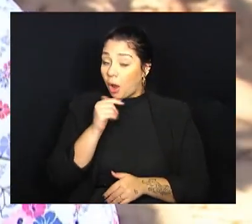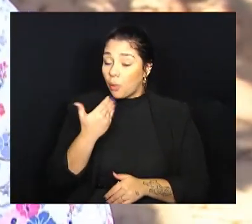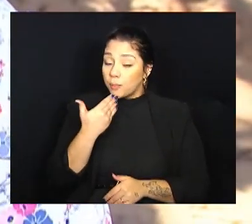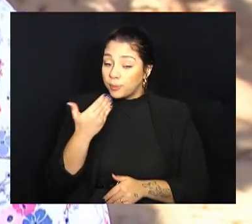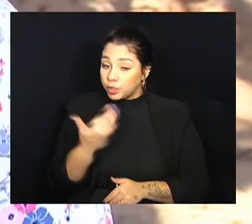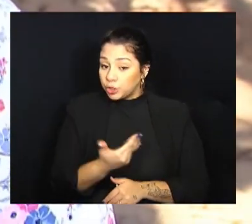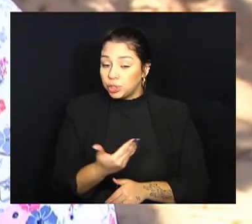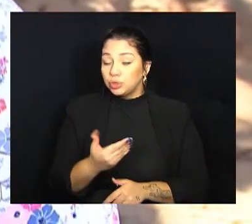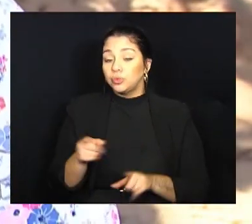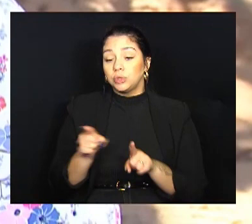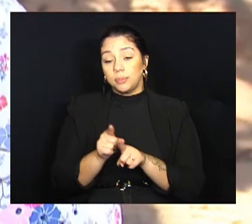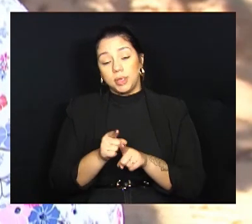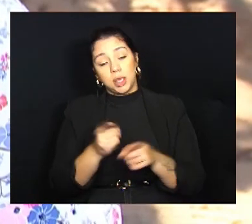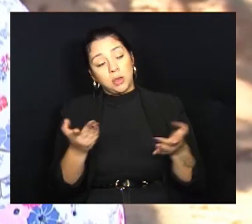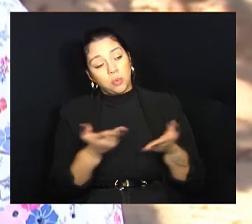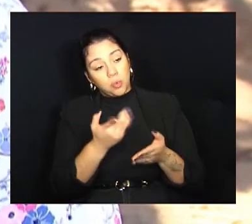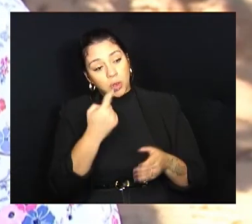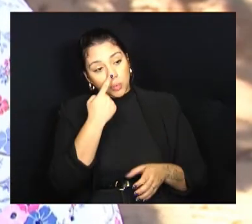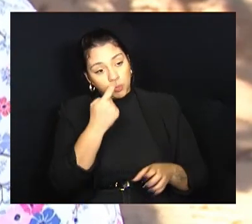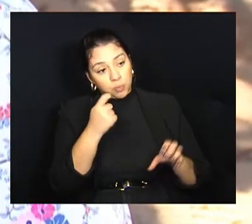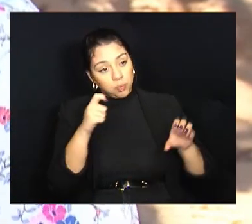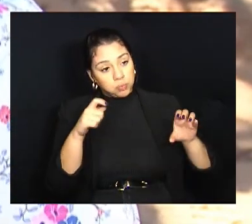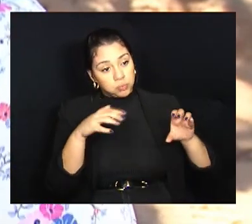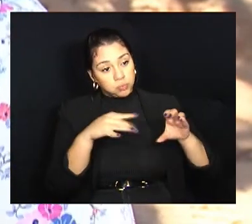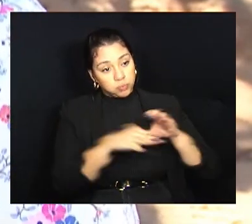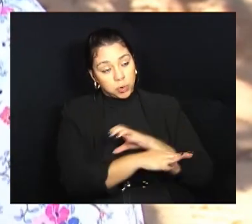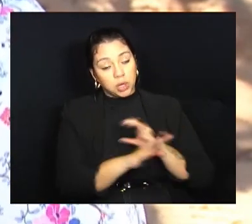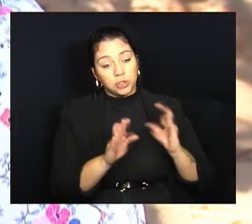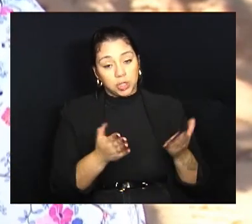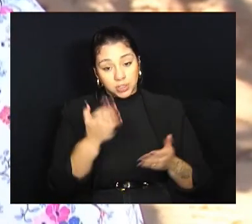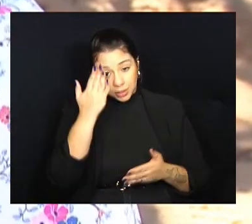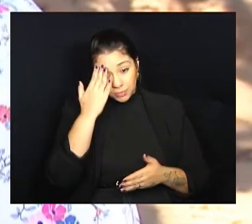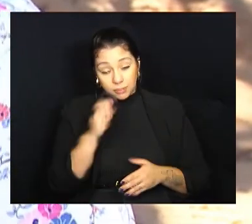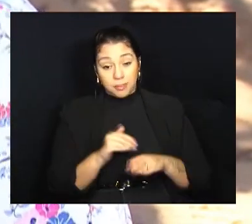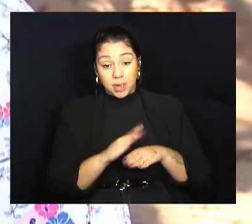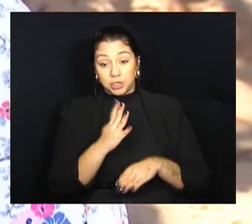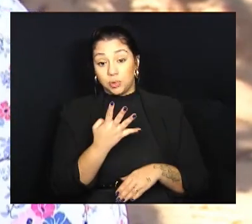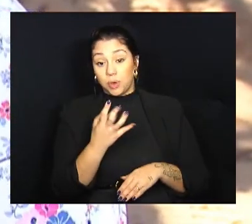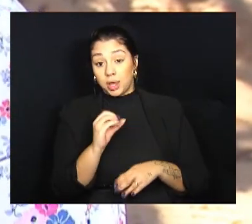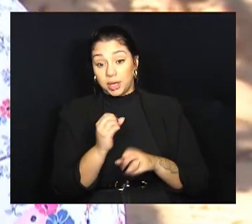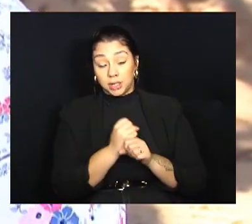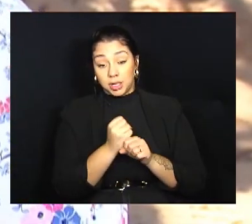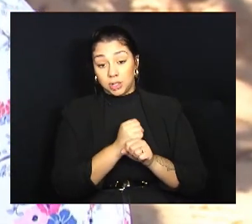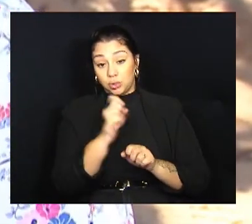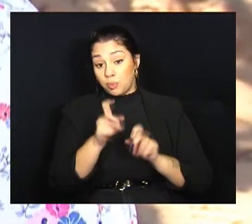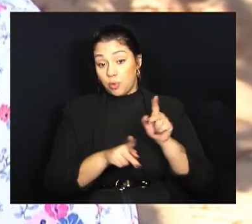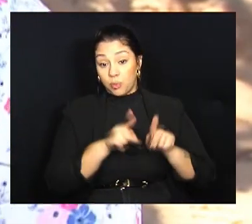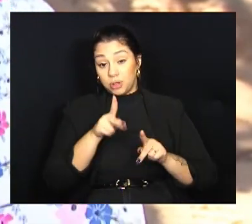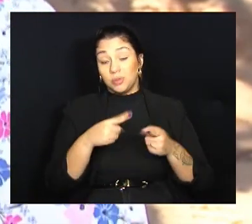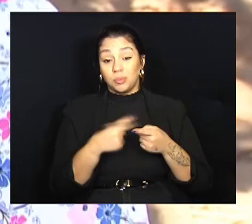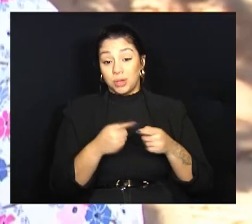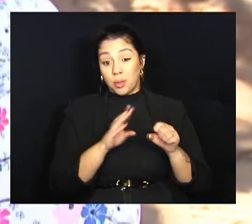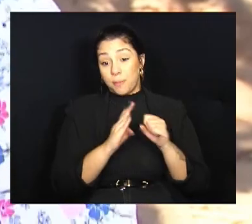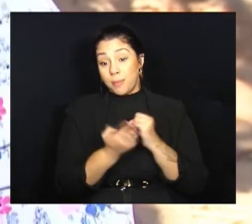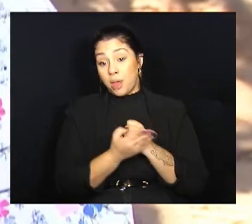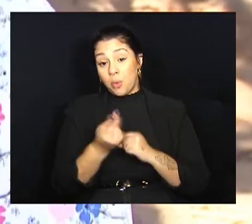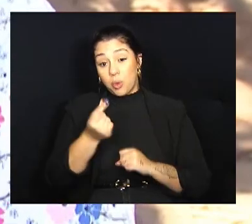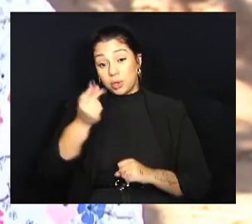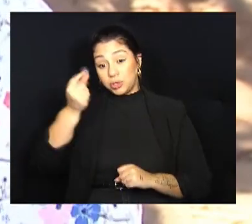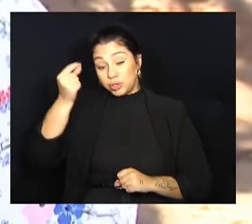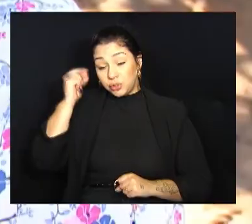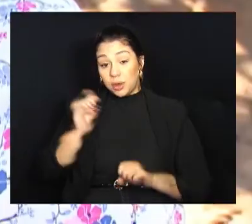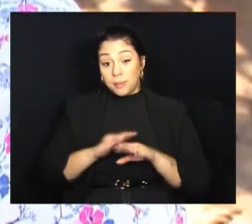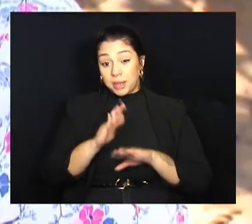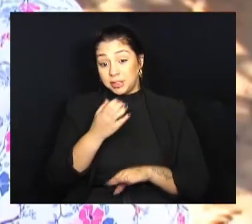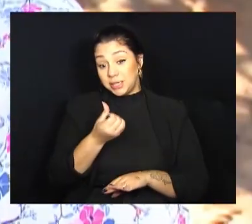agora a questão da rede de esgoto. A rede de esgoto faz mais de 40 anos que a população aqui, porque é um bairro muito antigo, a gente é um bairro de mais de